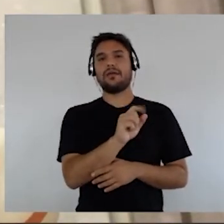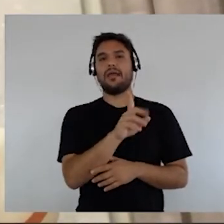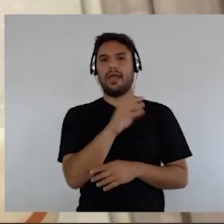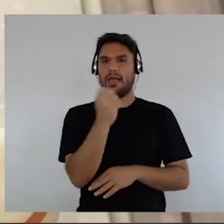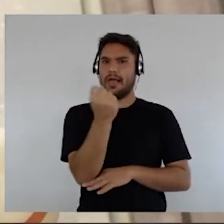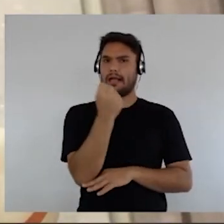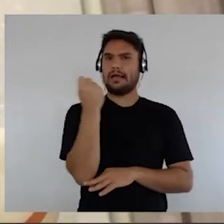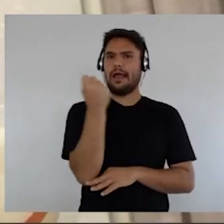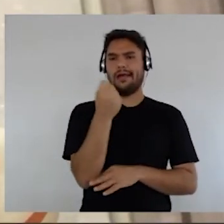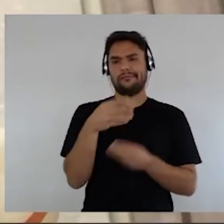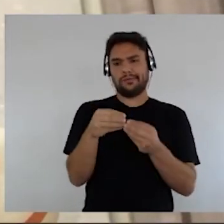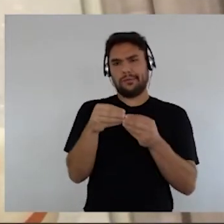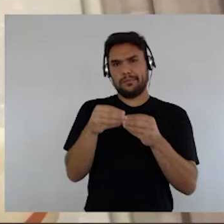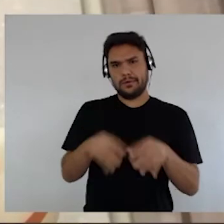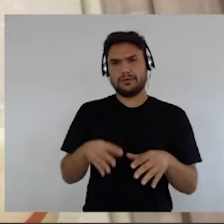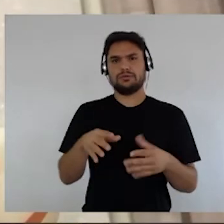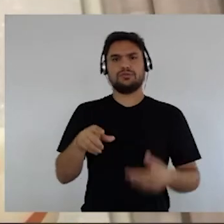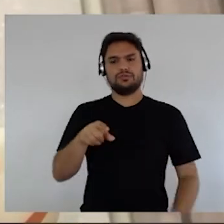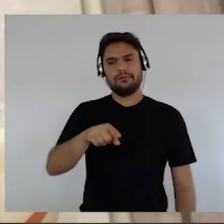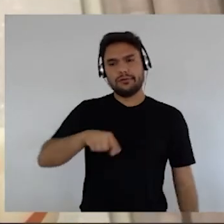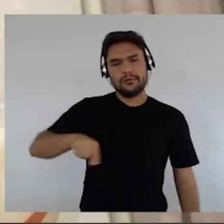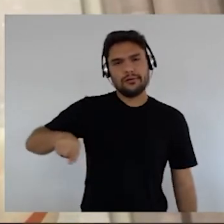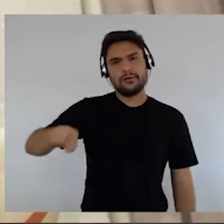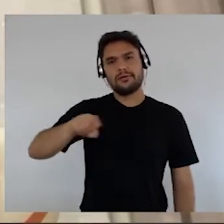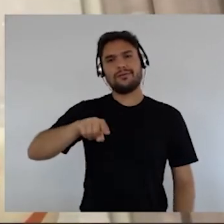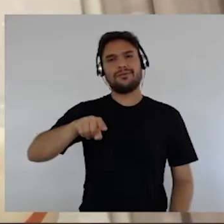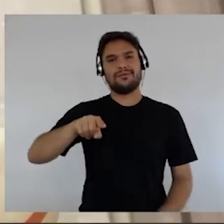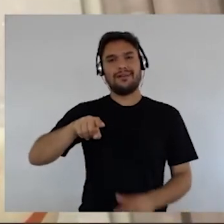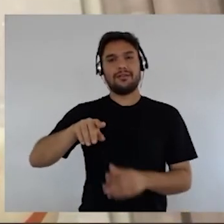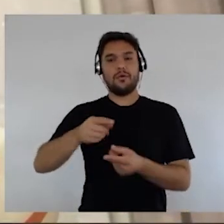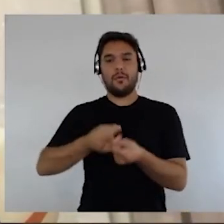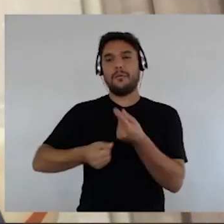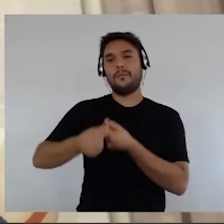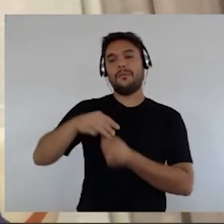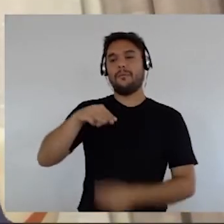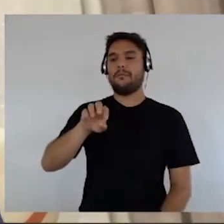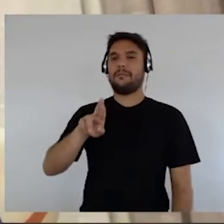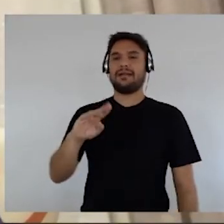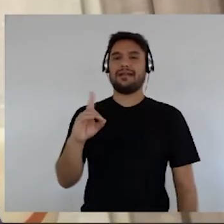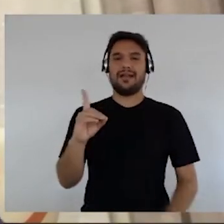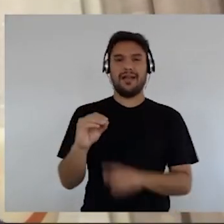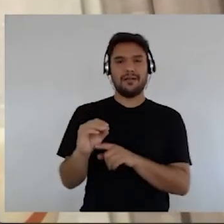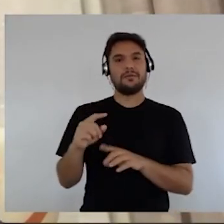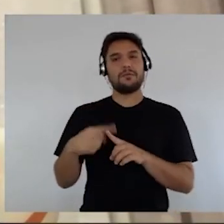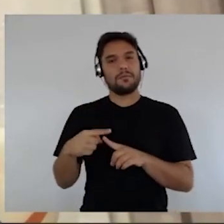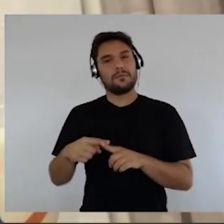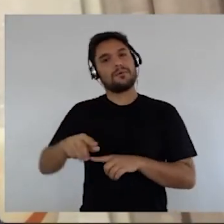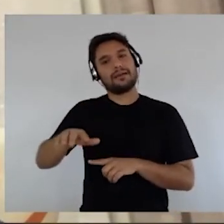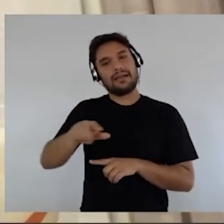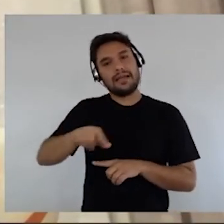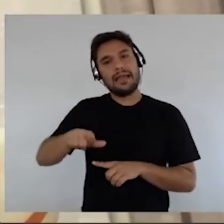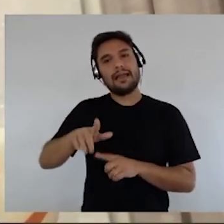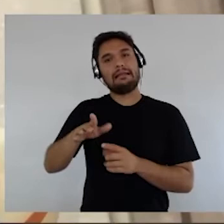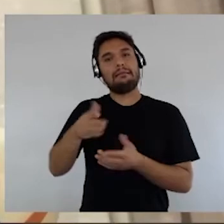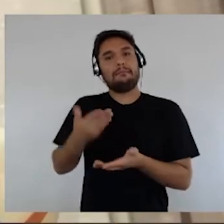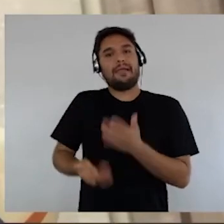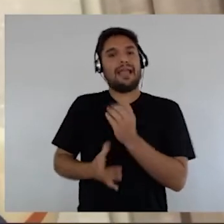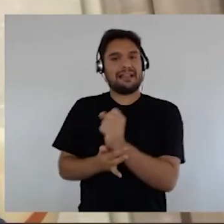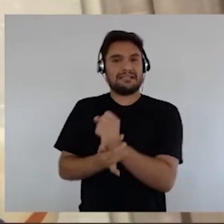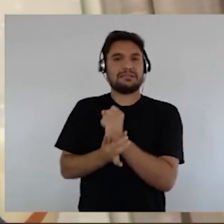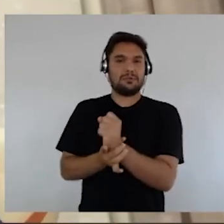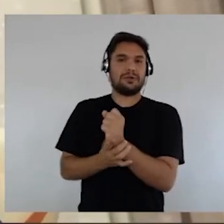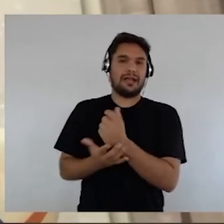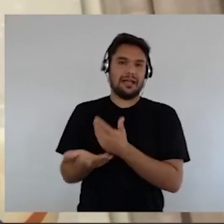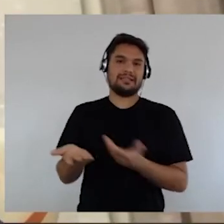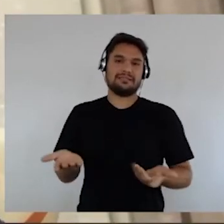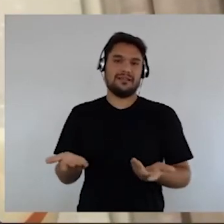graves consequências sob a ótica do mercado, pois ensejam insegurança. E